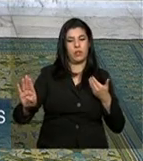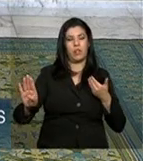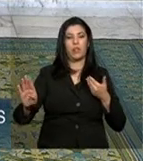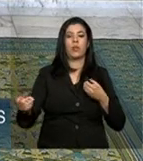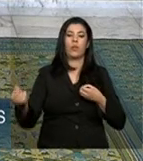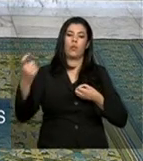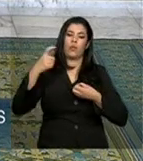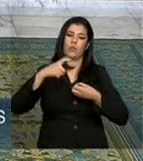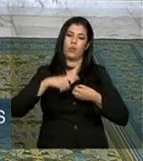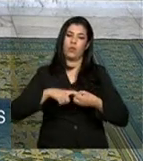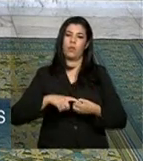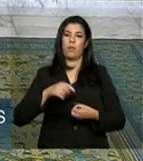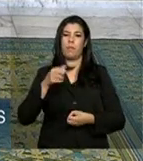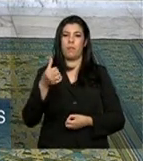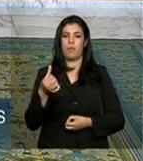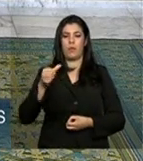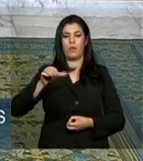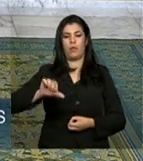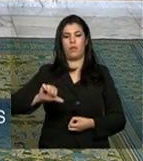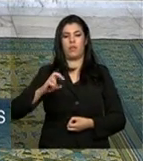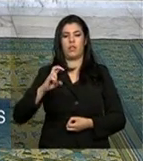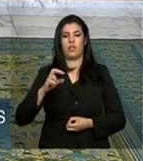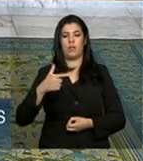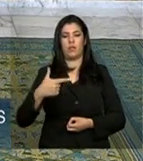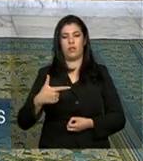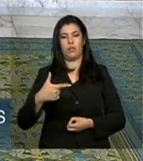em 1952.